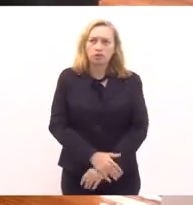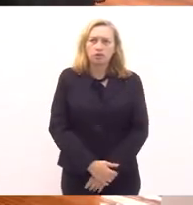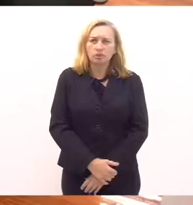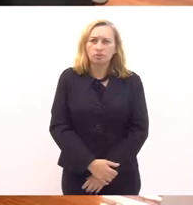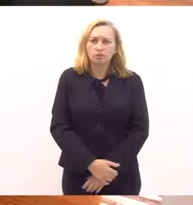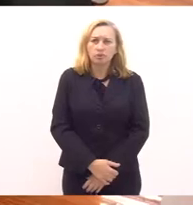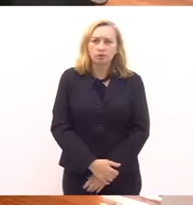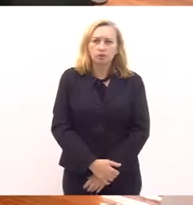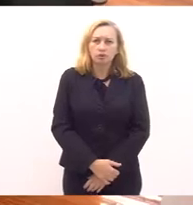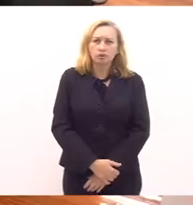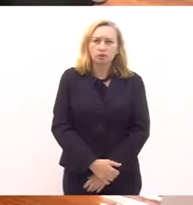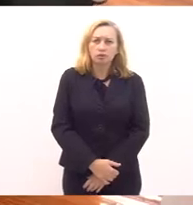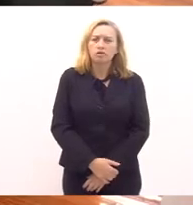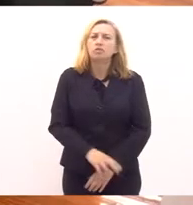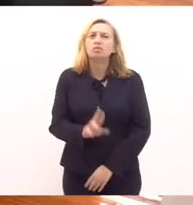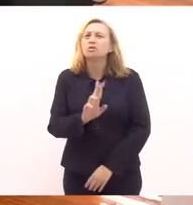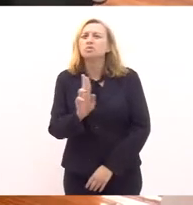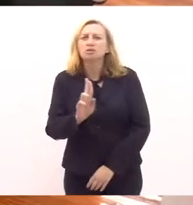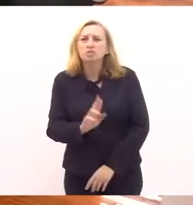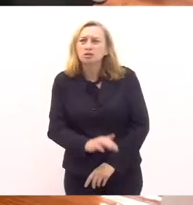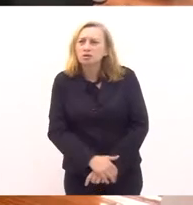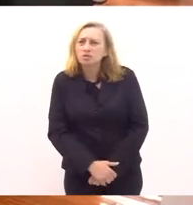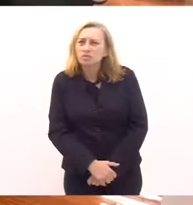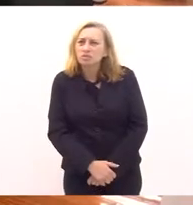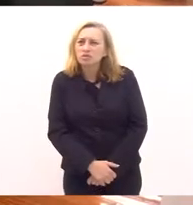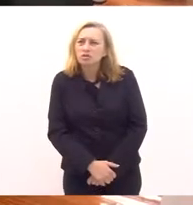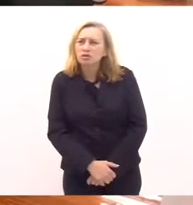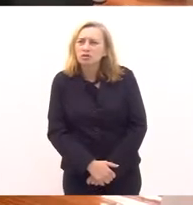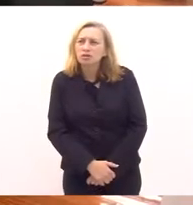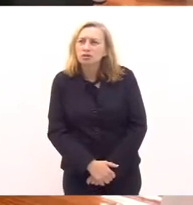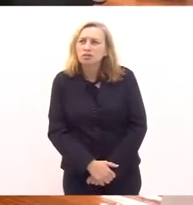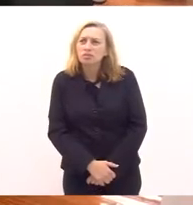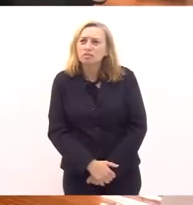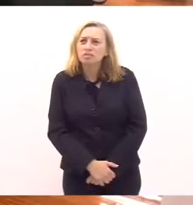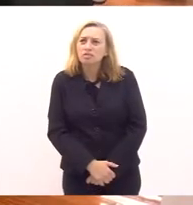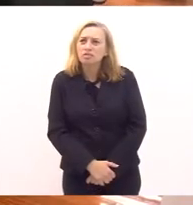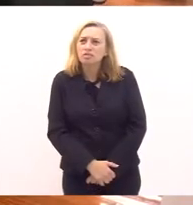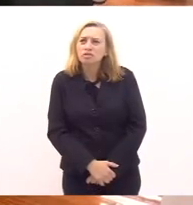Uhul! Dá o nome. Aparecer aqui? Não precisa não.